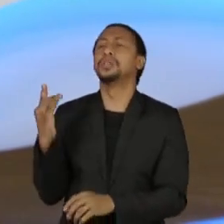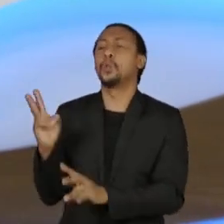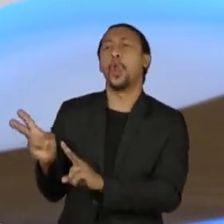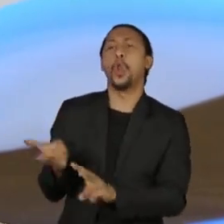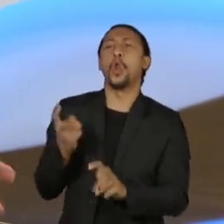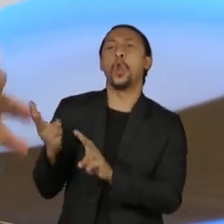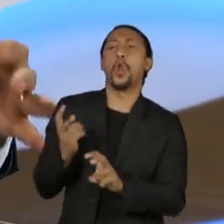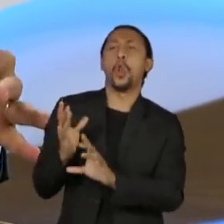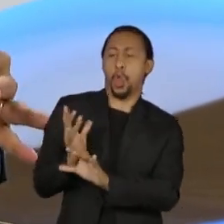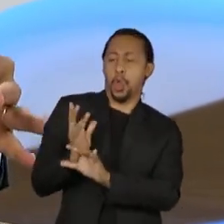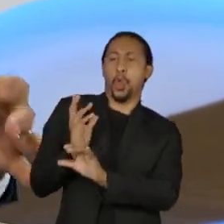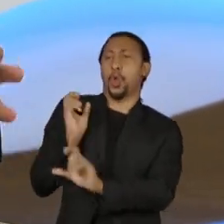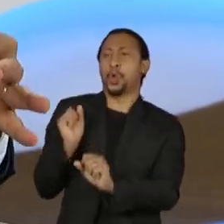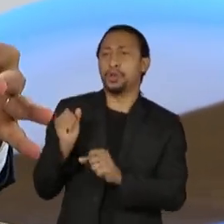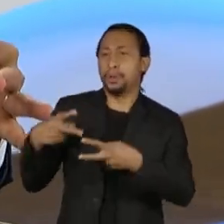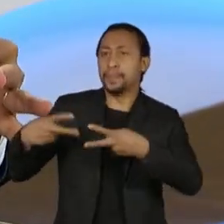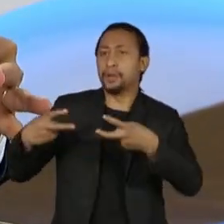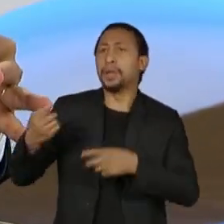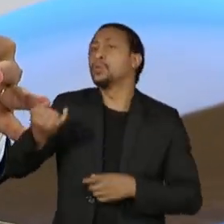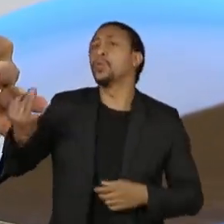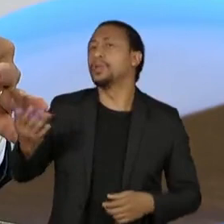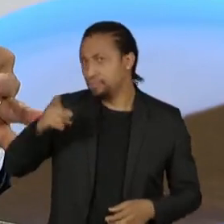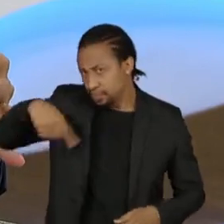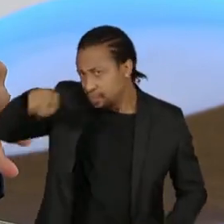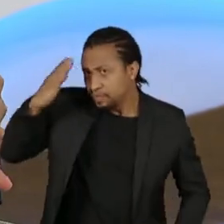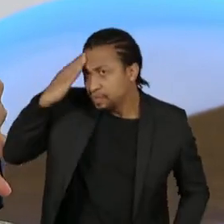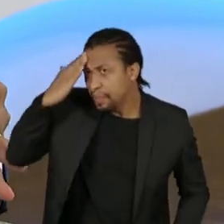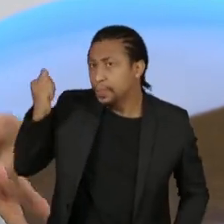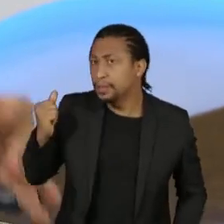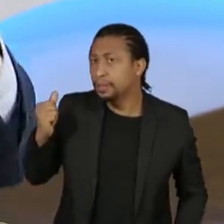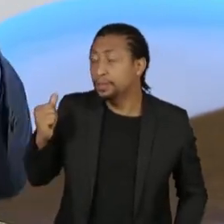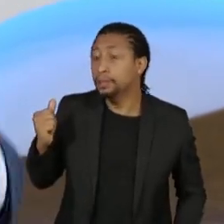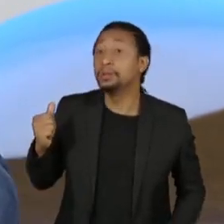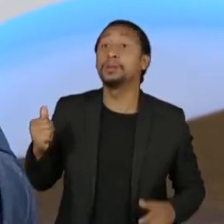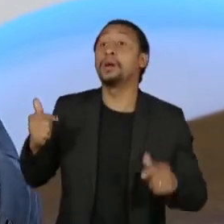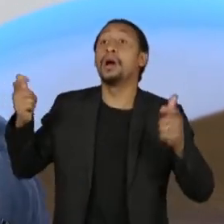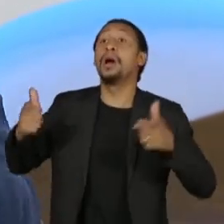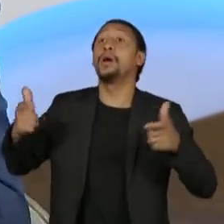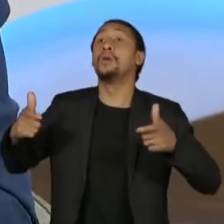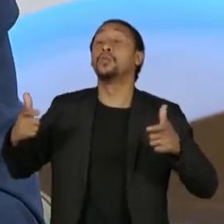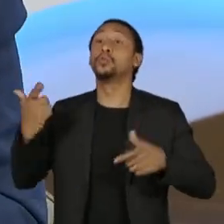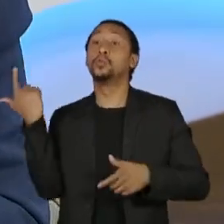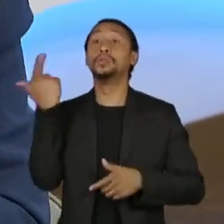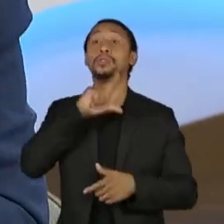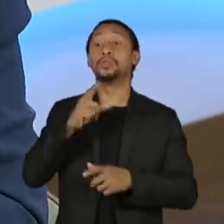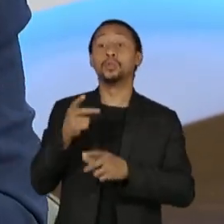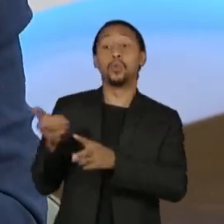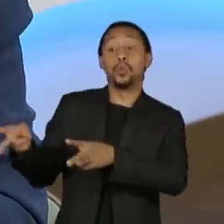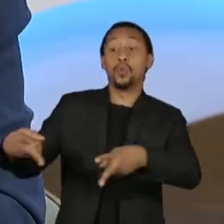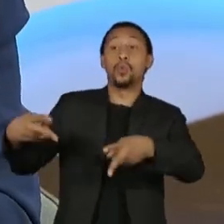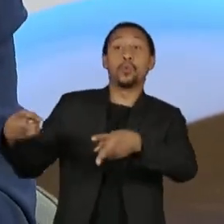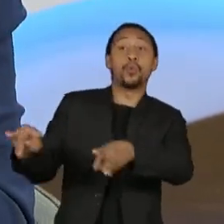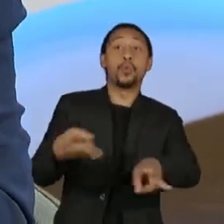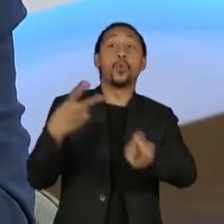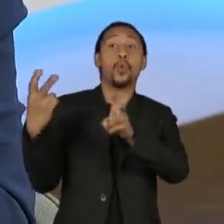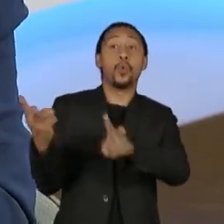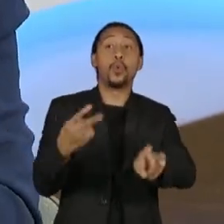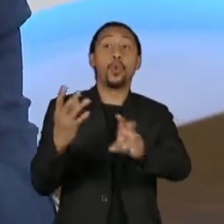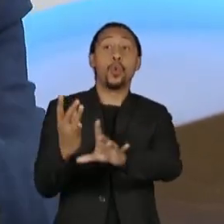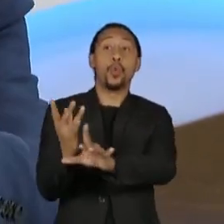tem ideia de onde vem esse lucro, não abusivo que teve a Petrobras? Pois eu lhe